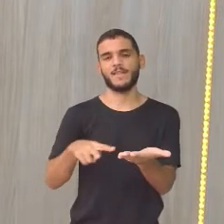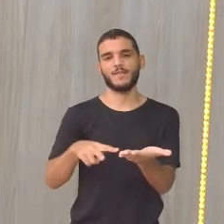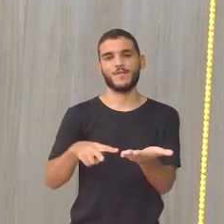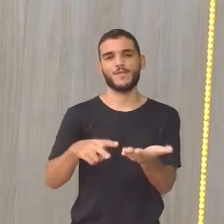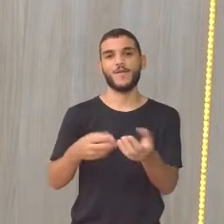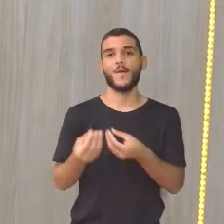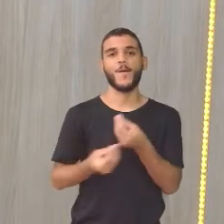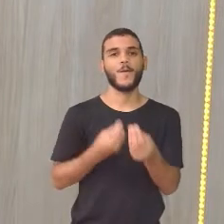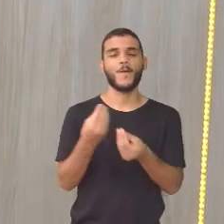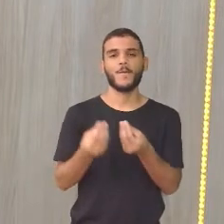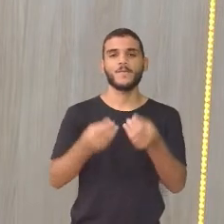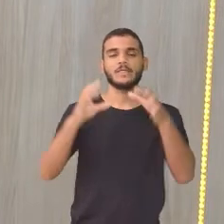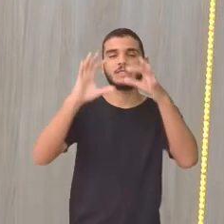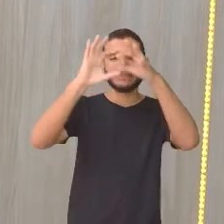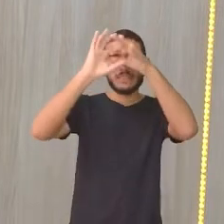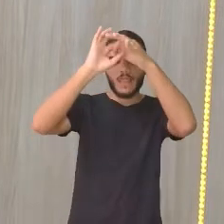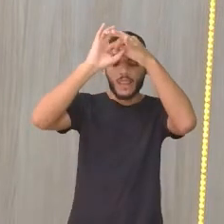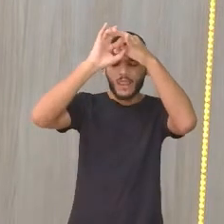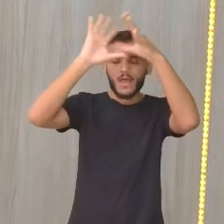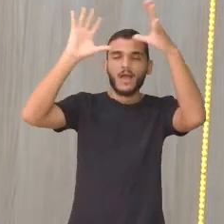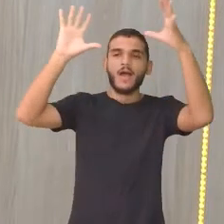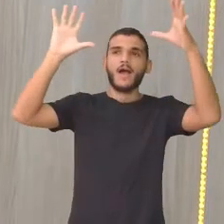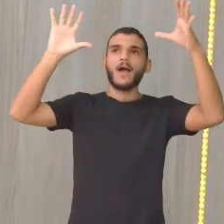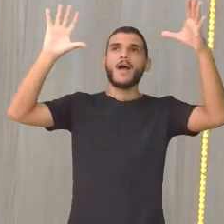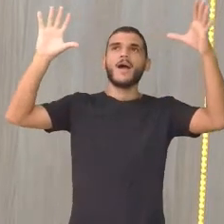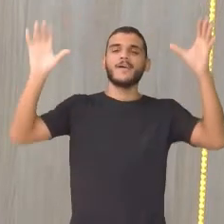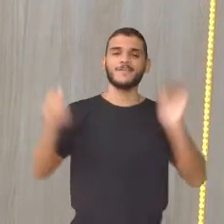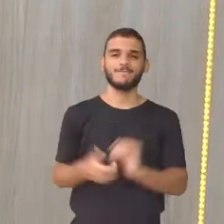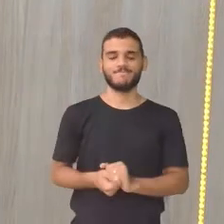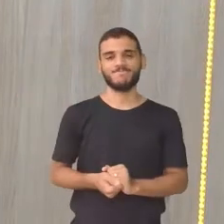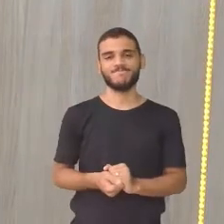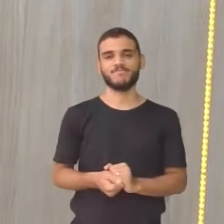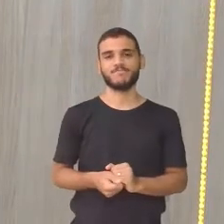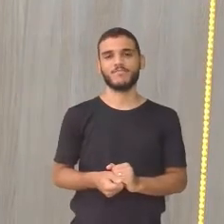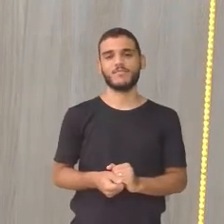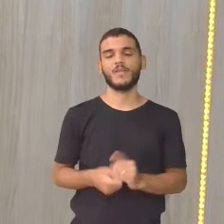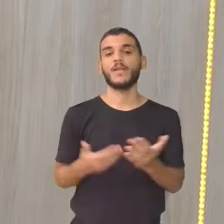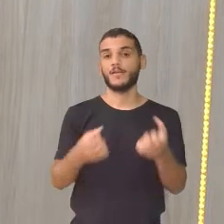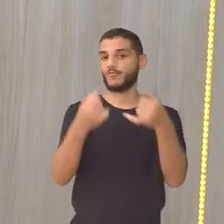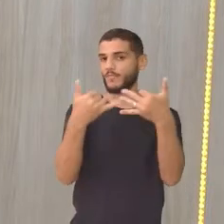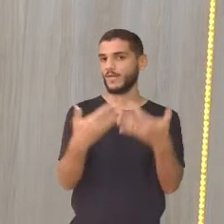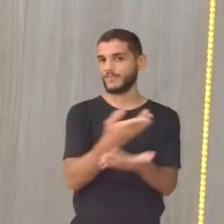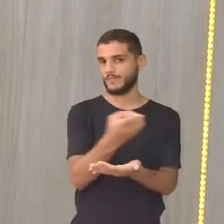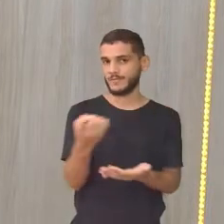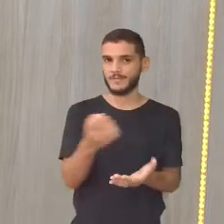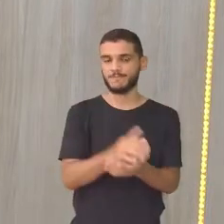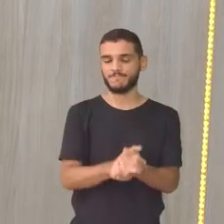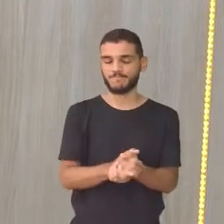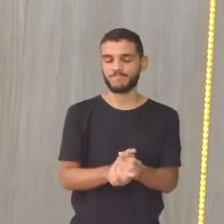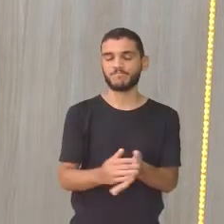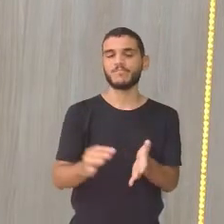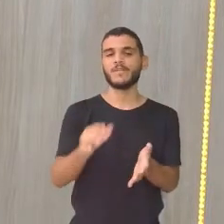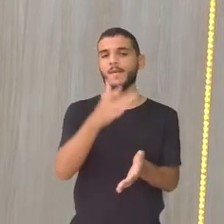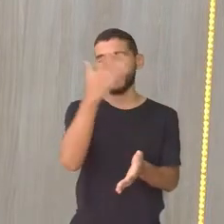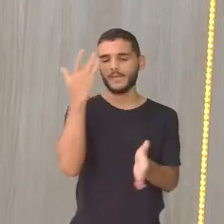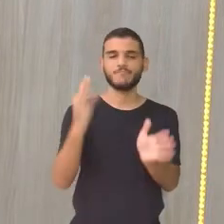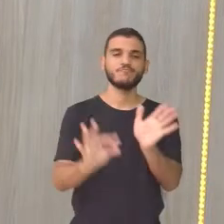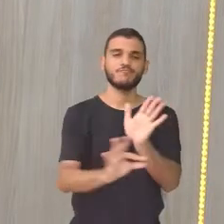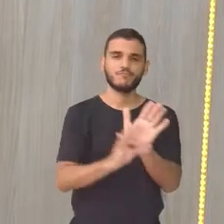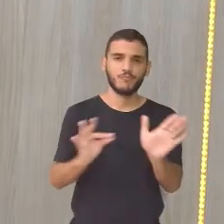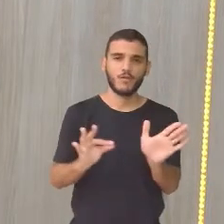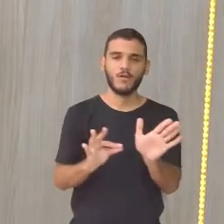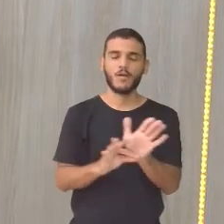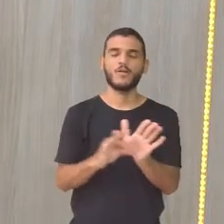como falei anteriormente, vários escritores, antes de começarem a escrever,